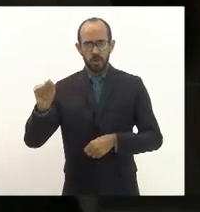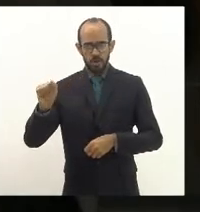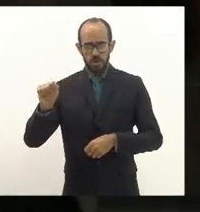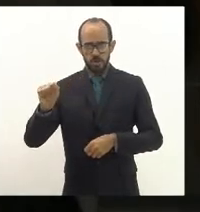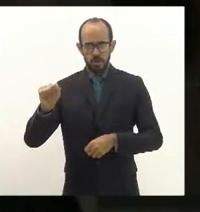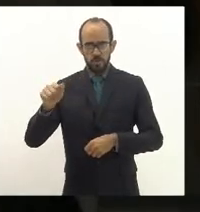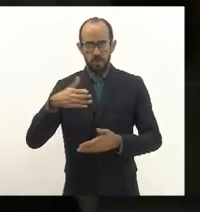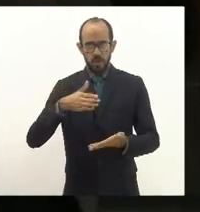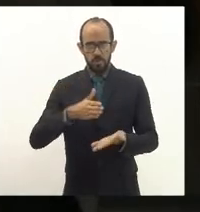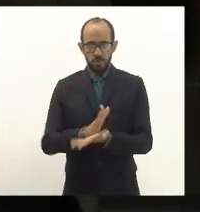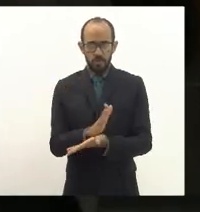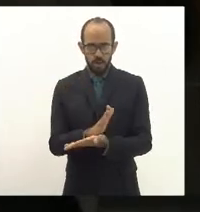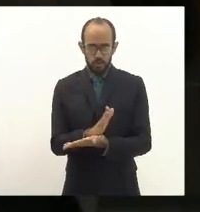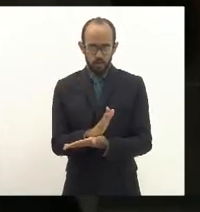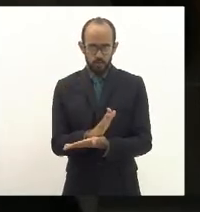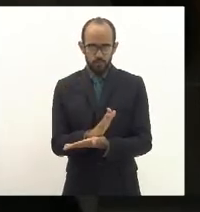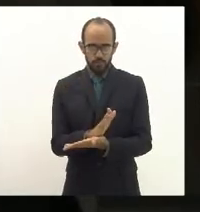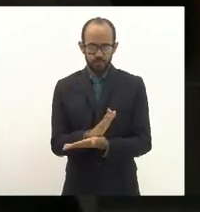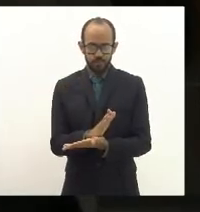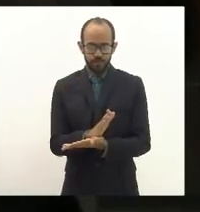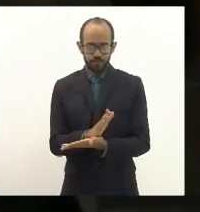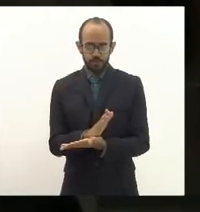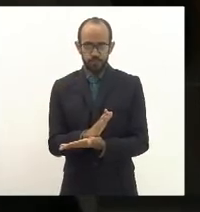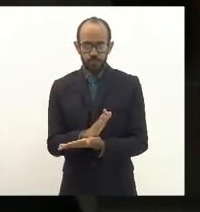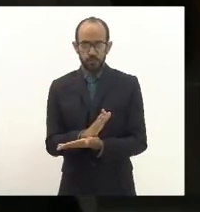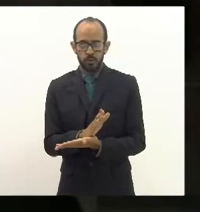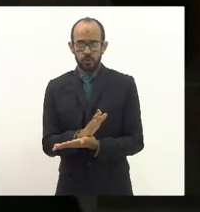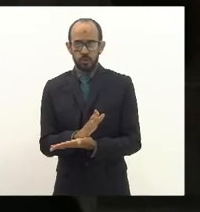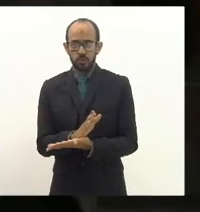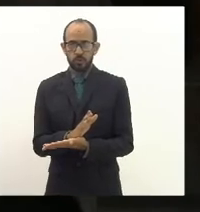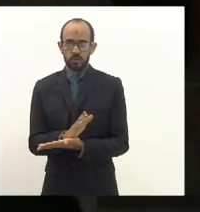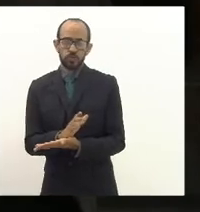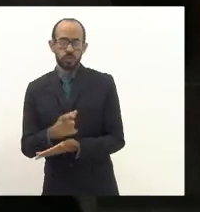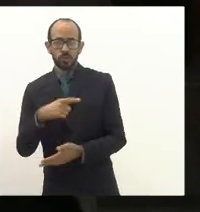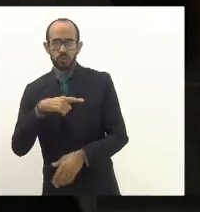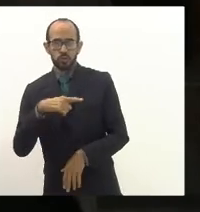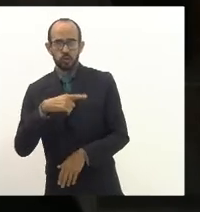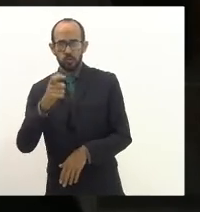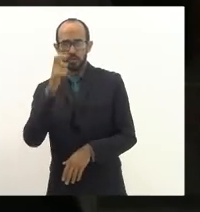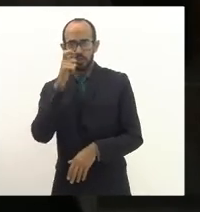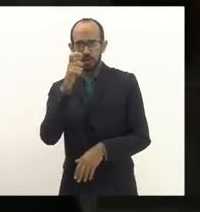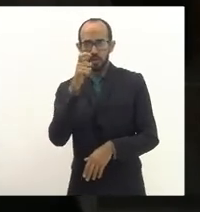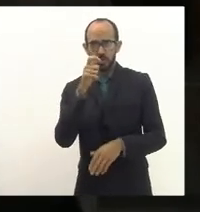e aqueles que desejavam se inscrever